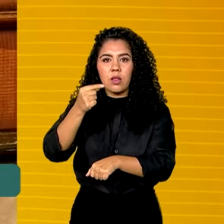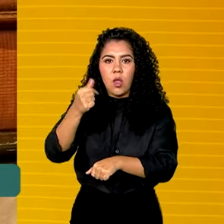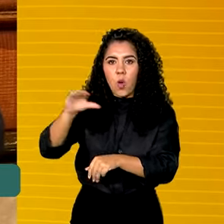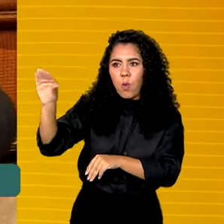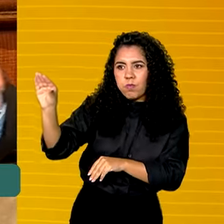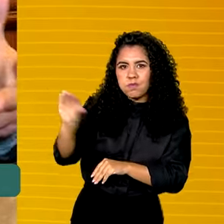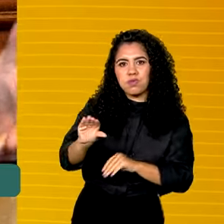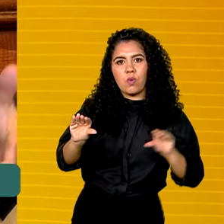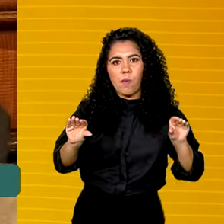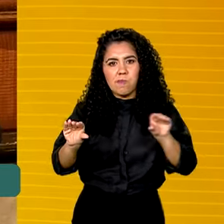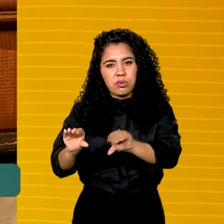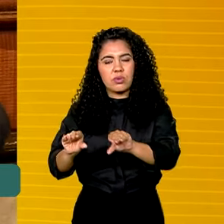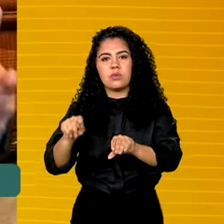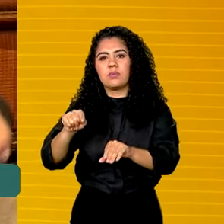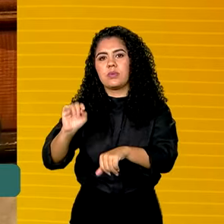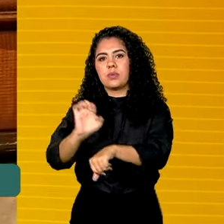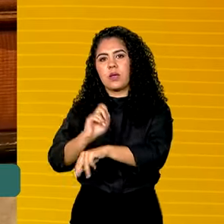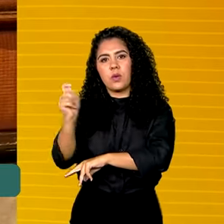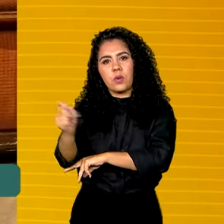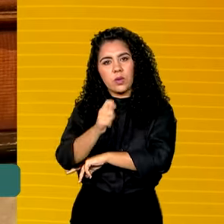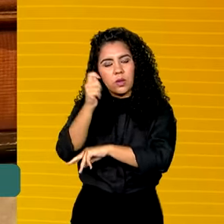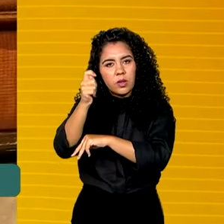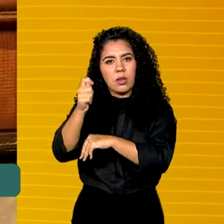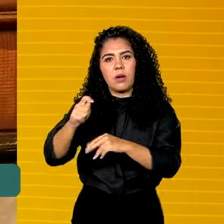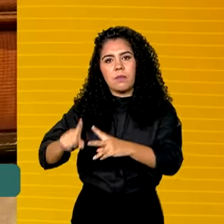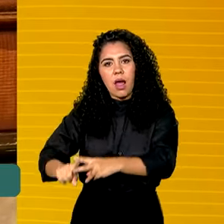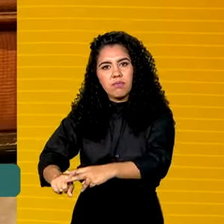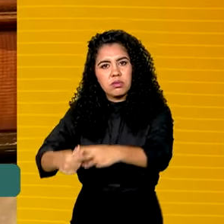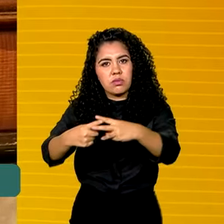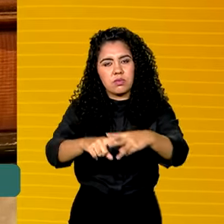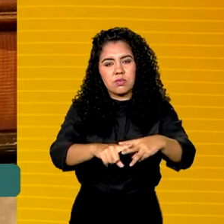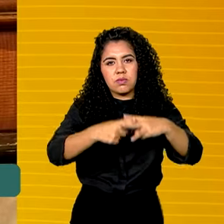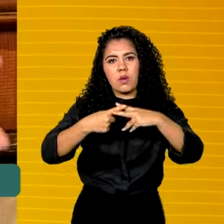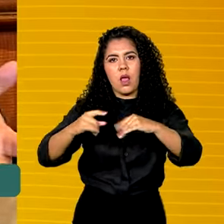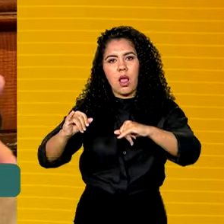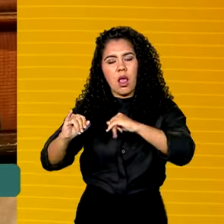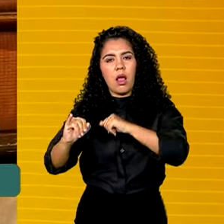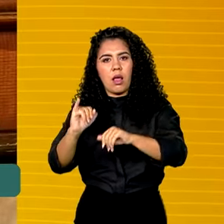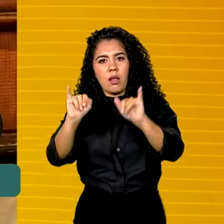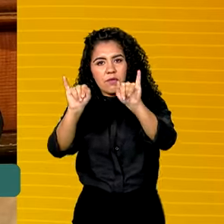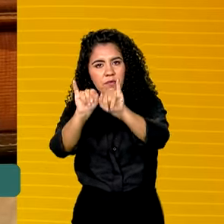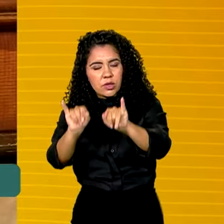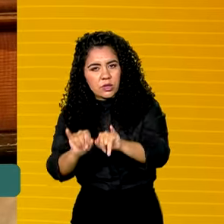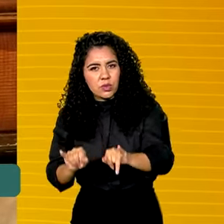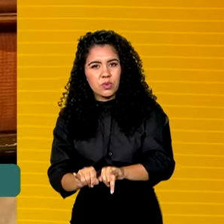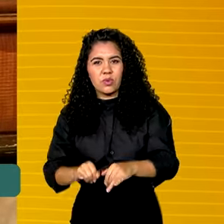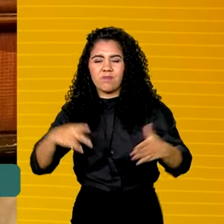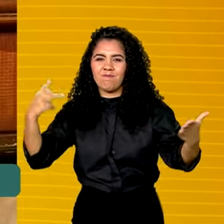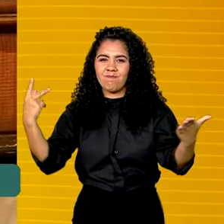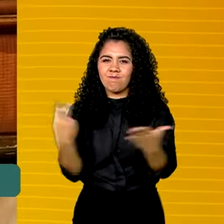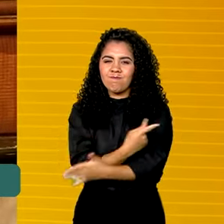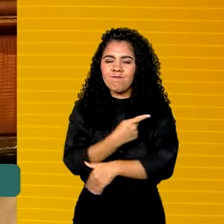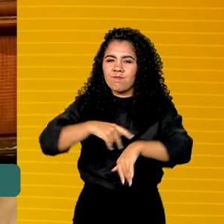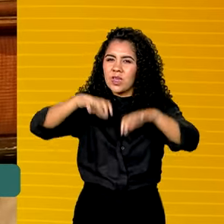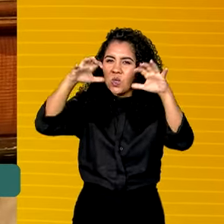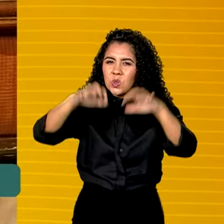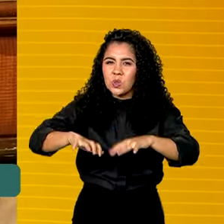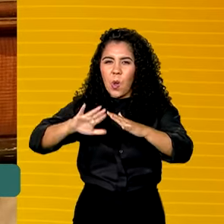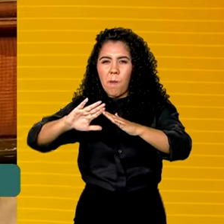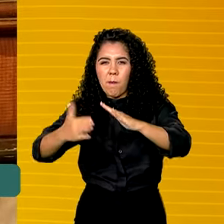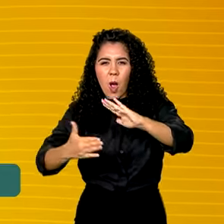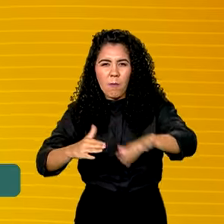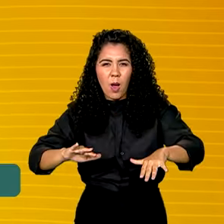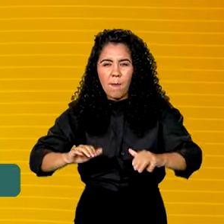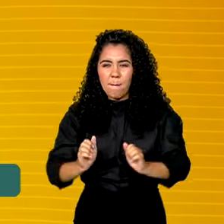vultosos para recuperar a infraestrutura depois essa tragédia que ocorreu no Rio